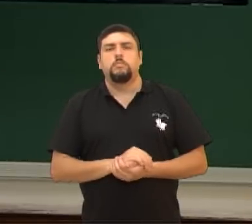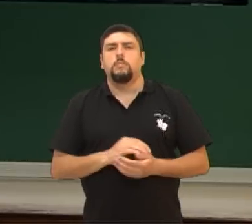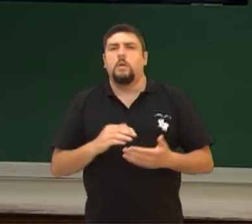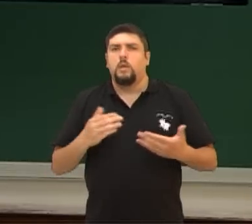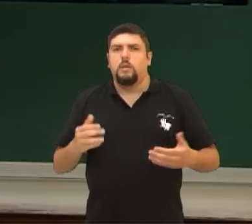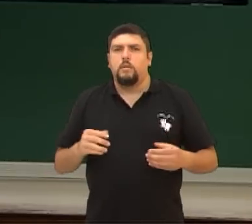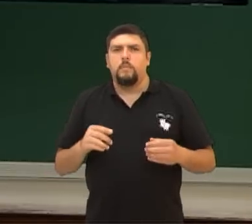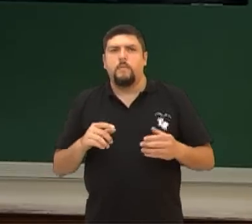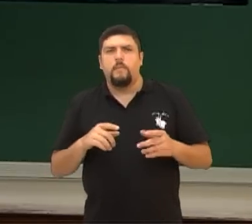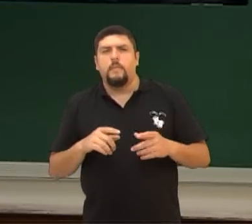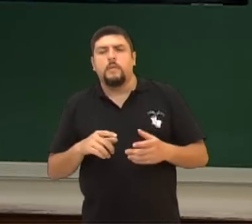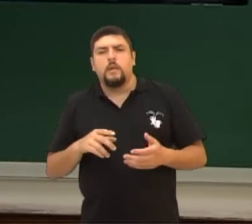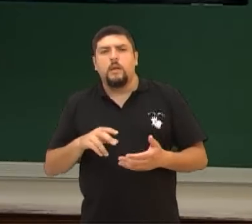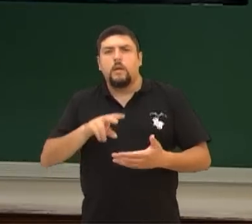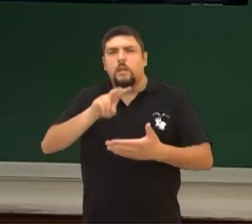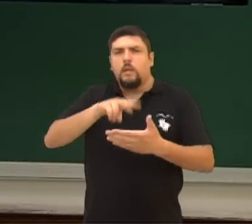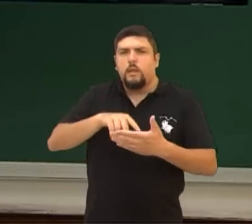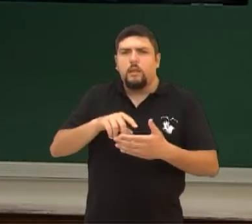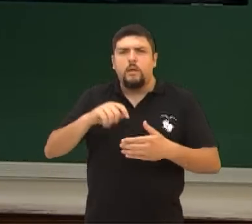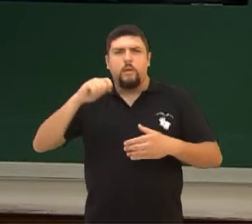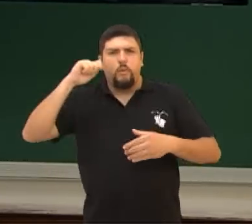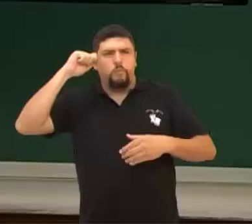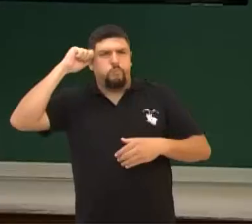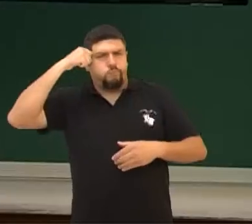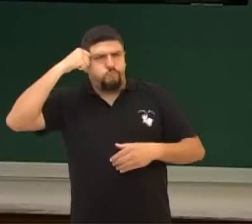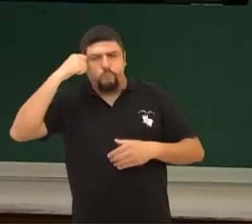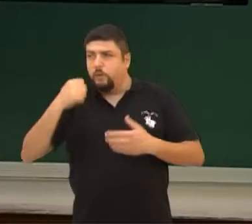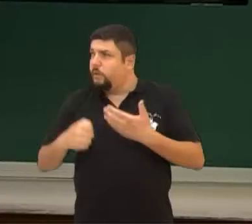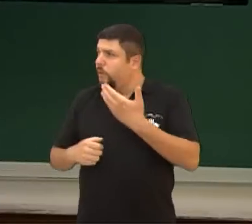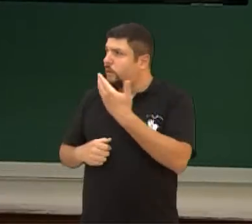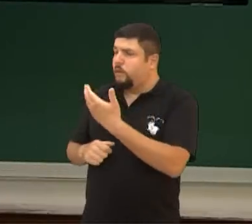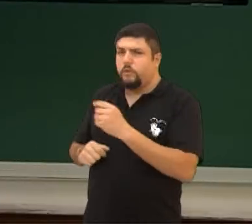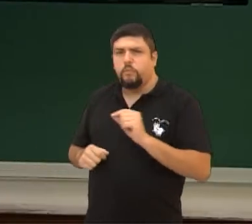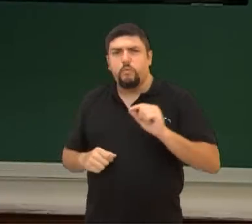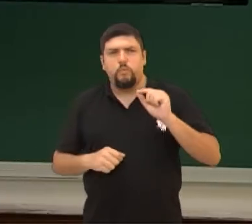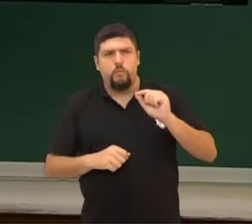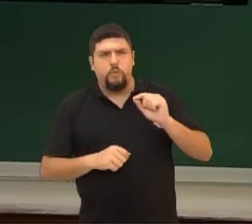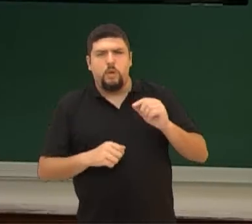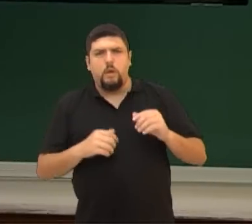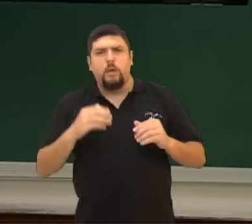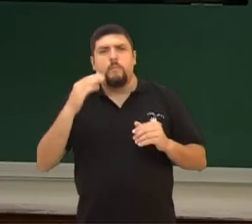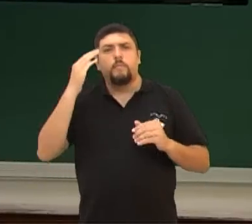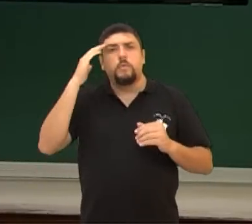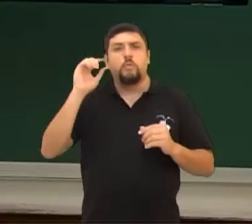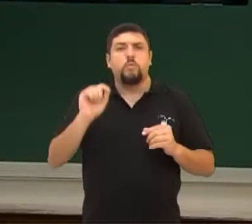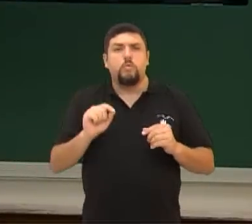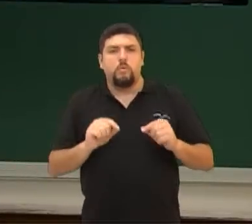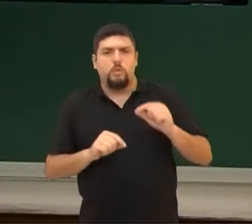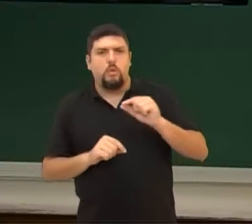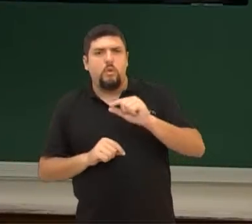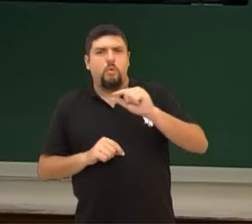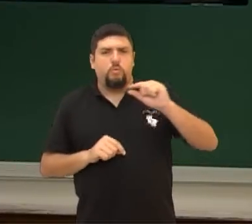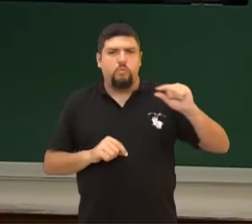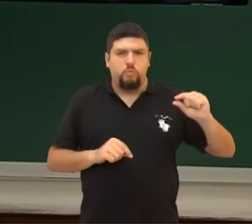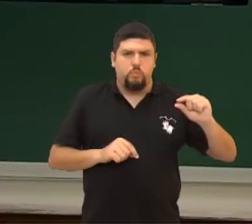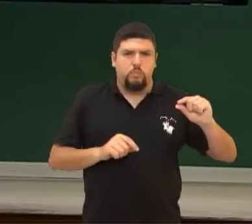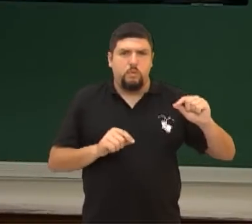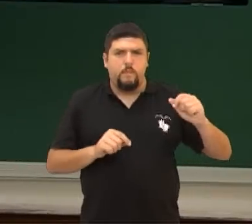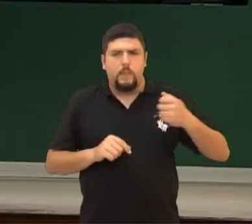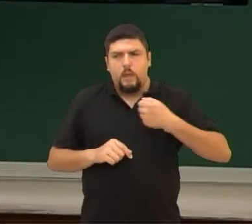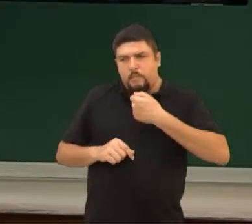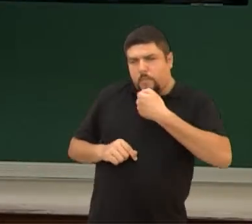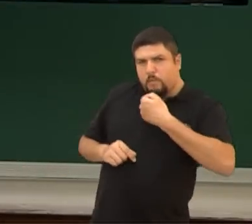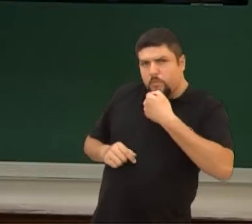aqui sempre. Por que está em negrito aqui? Para vocês entenderem que isso daqui é fala do entrevistador e aqui é fala